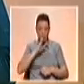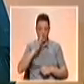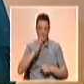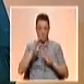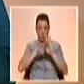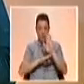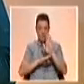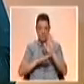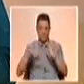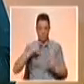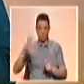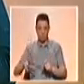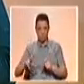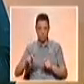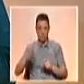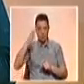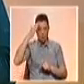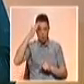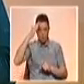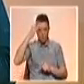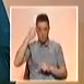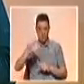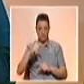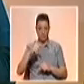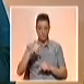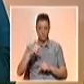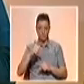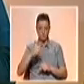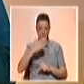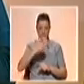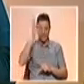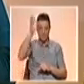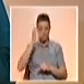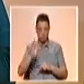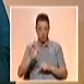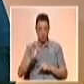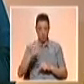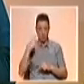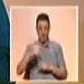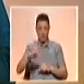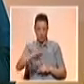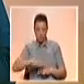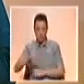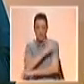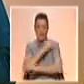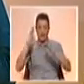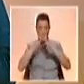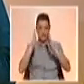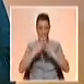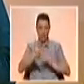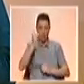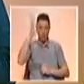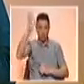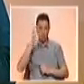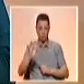Programa Nacional para o Uso Eficiente da Água, os números que temos, mais recentes, são 7% de utilização no setor doméstico,